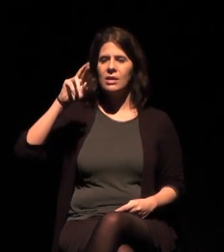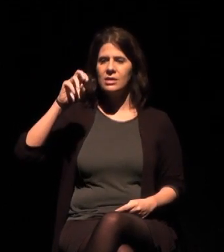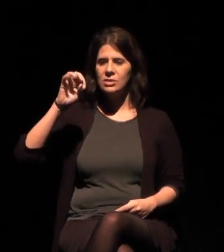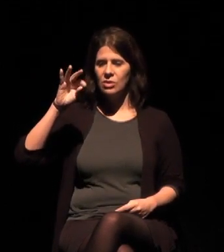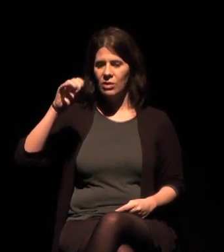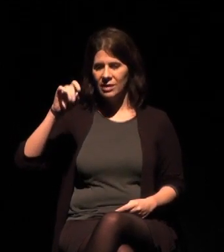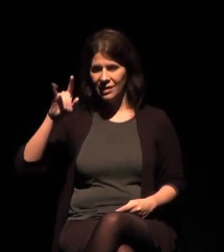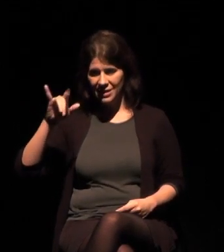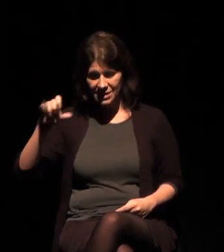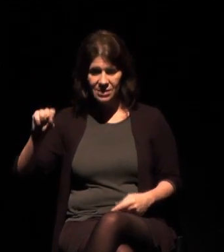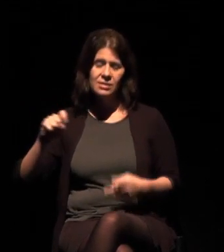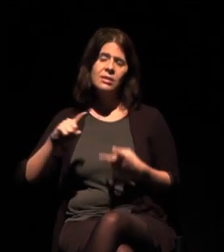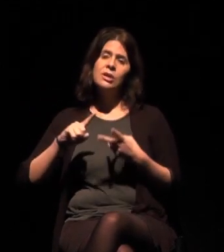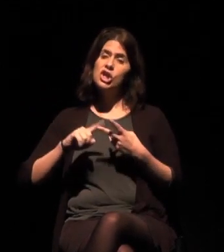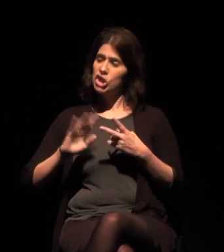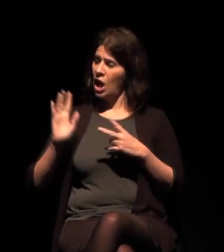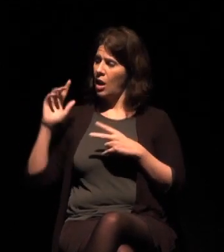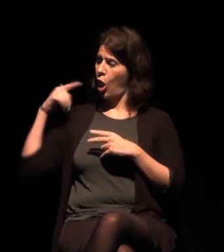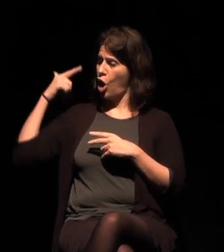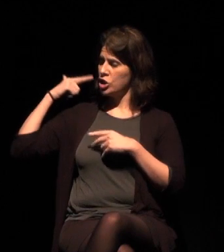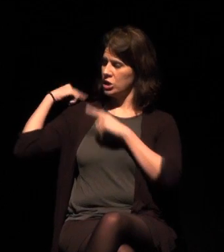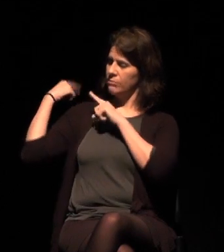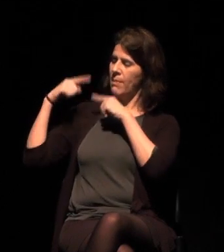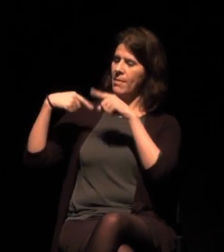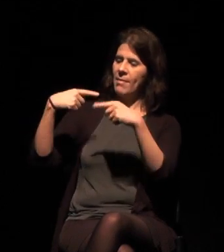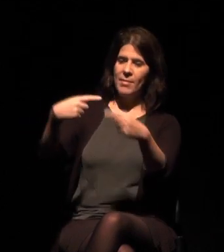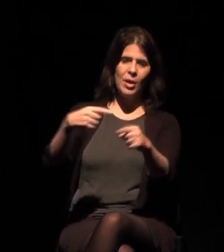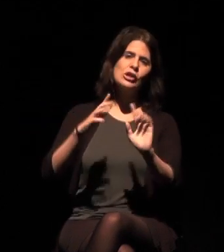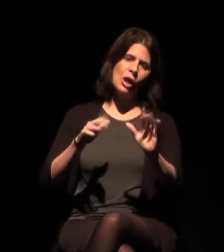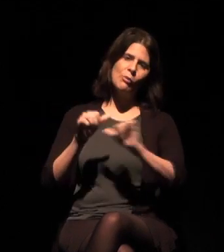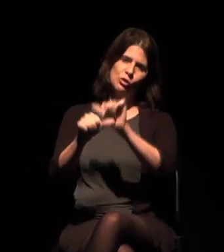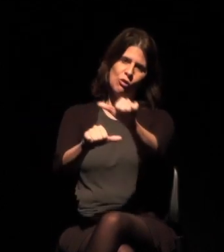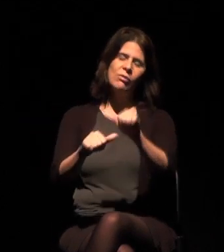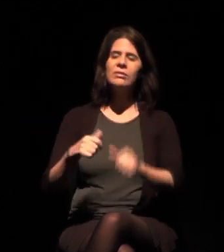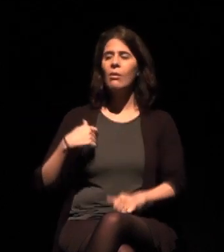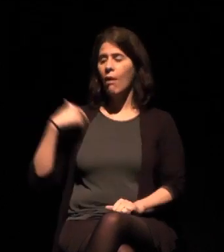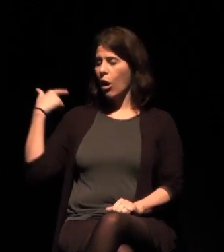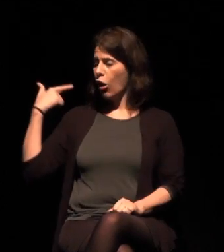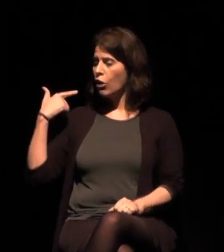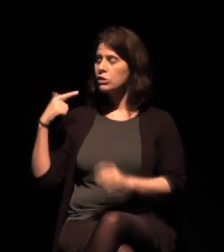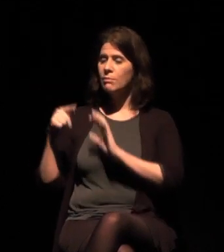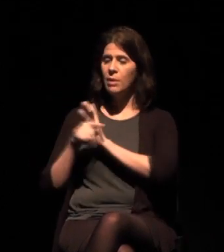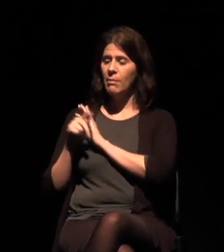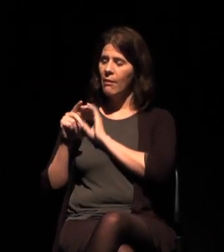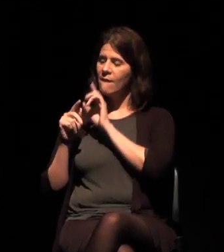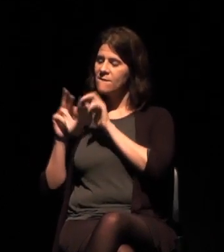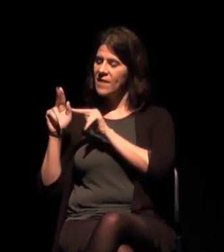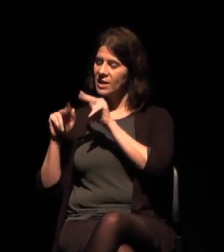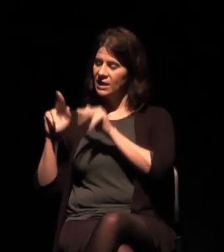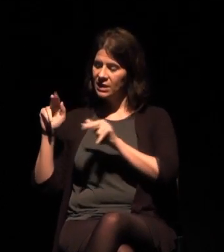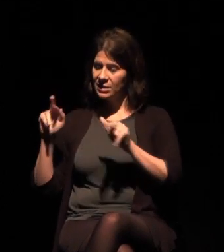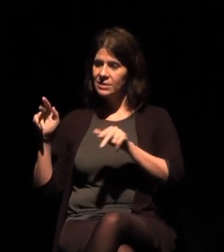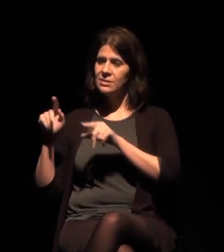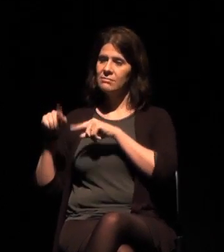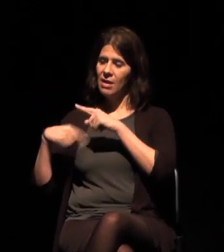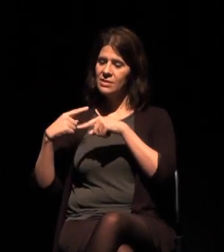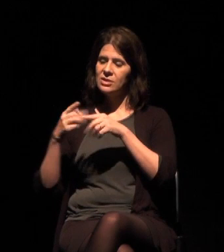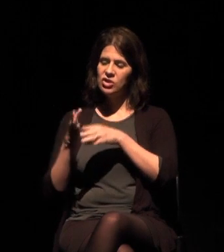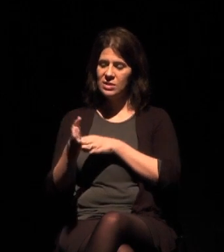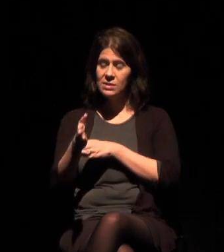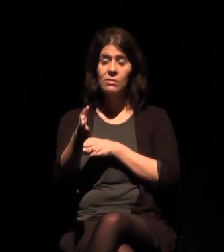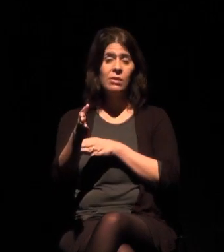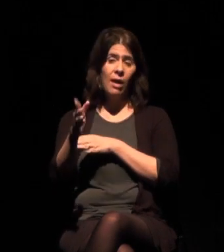então a gente usa a lógica de primeira ordem variantes novas privado eu acho que nessa direção que a comunidade está indo